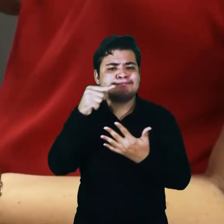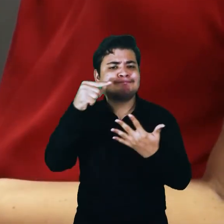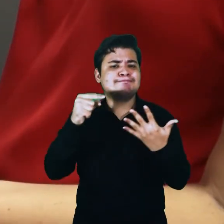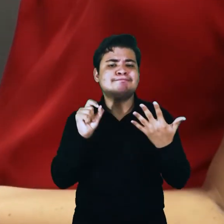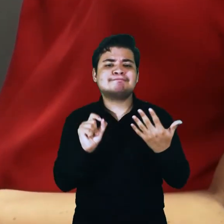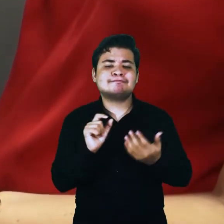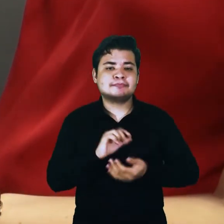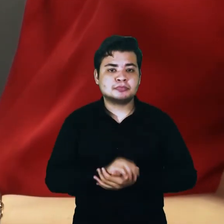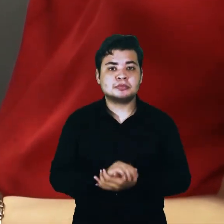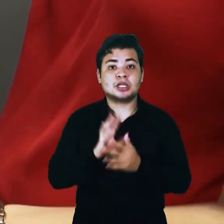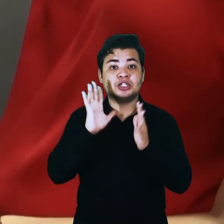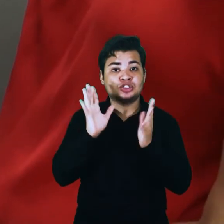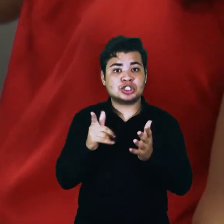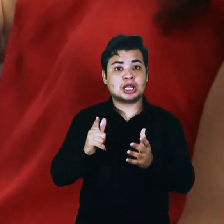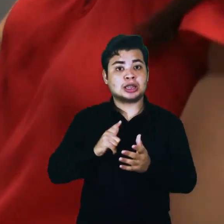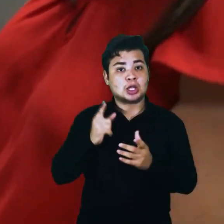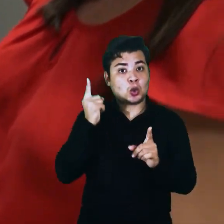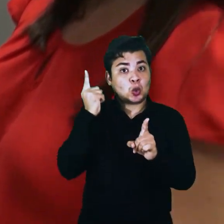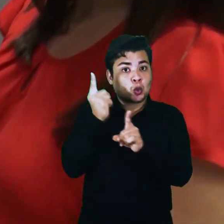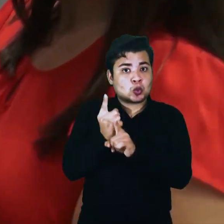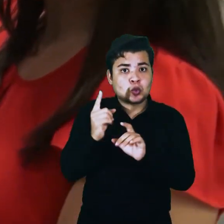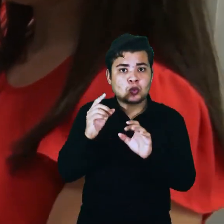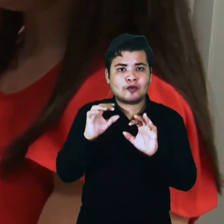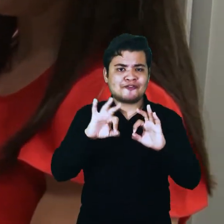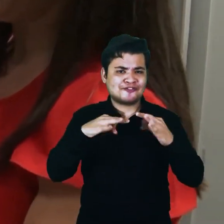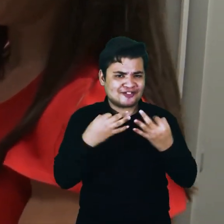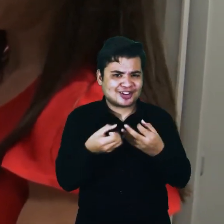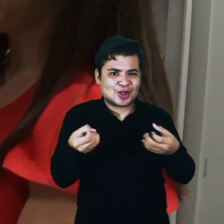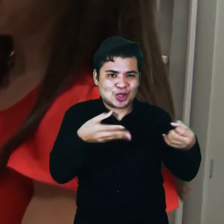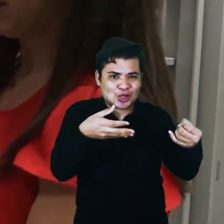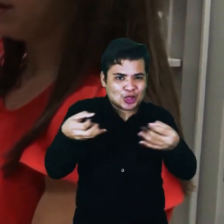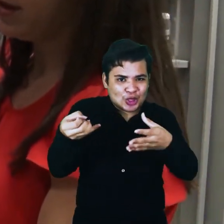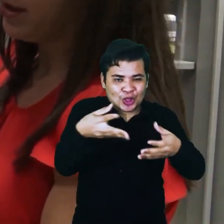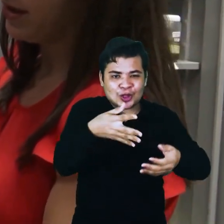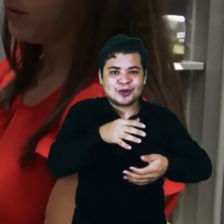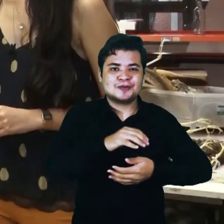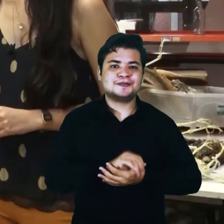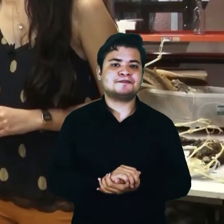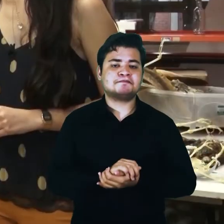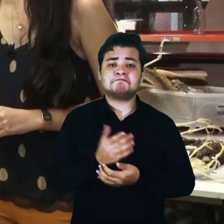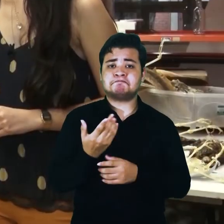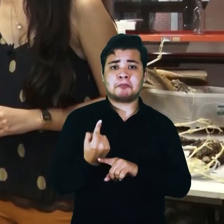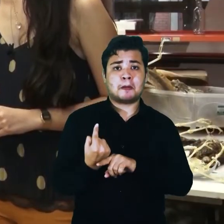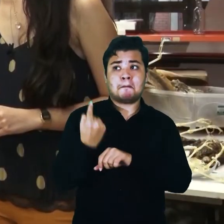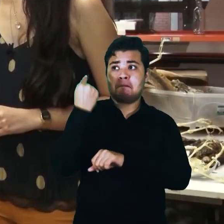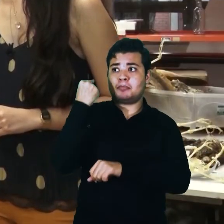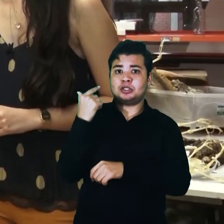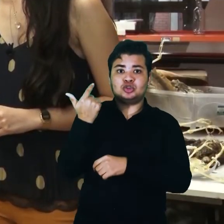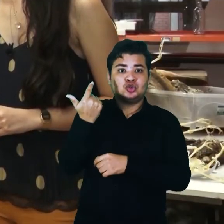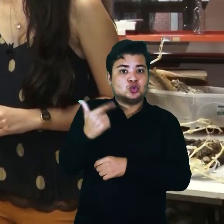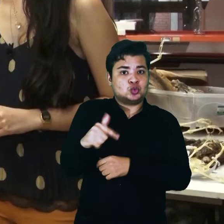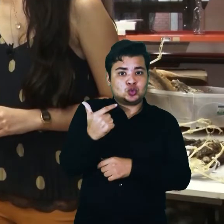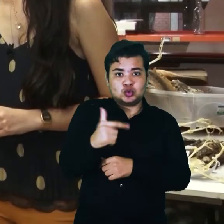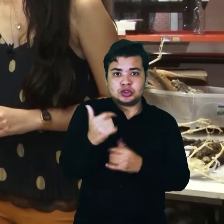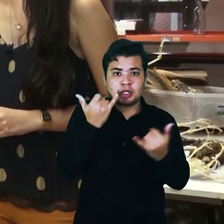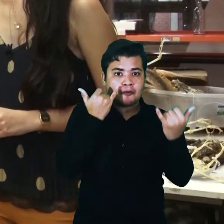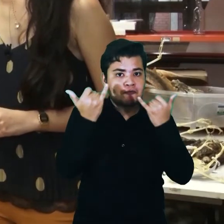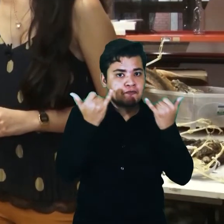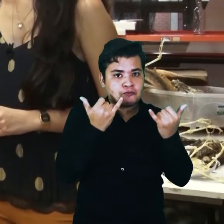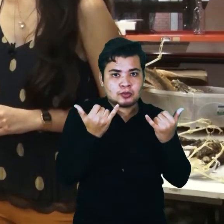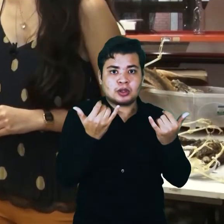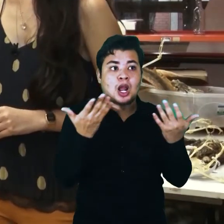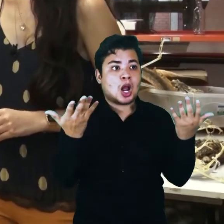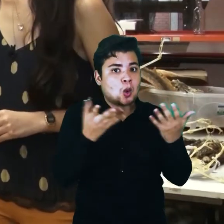coletou registros novos de famílias que não tinham conhecimento para a América do Sul, agora a gente